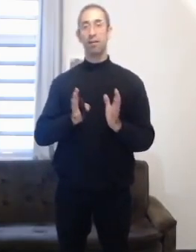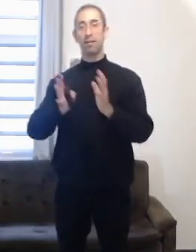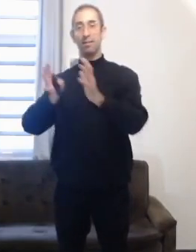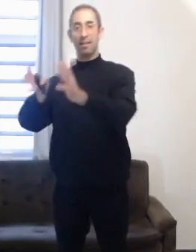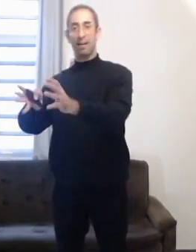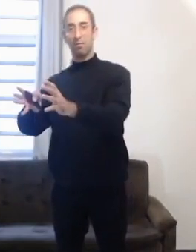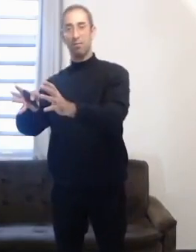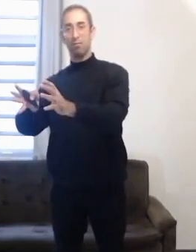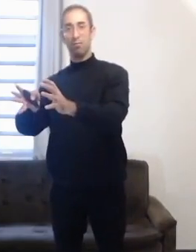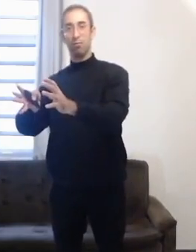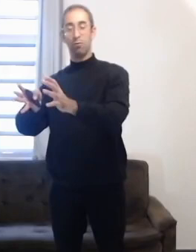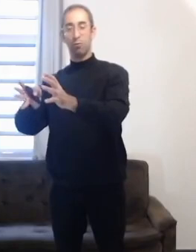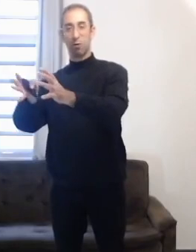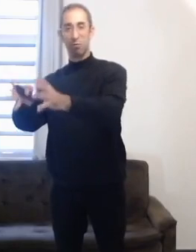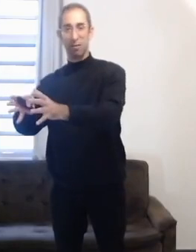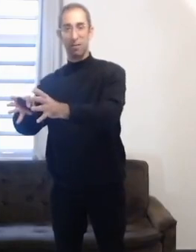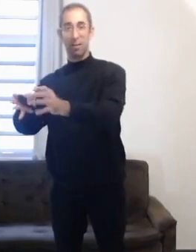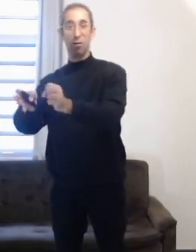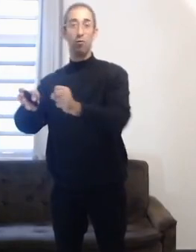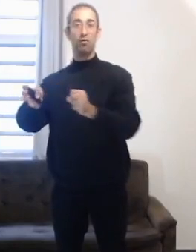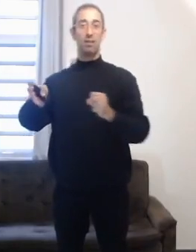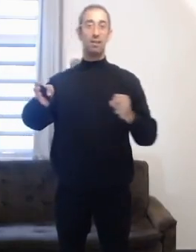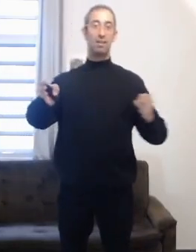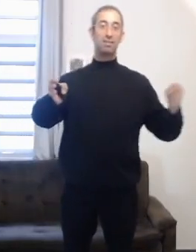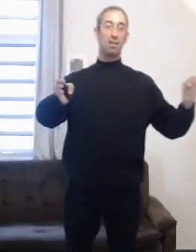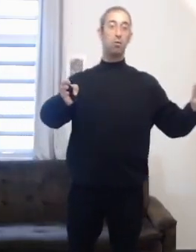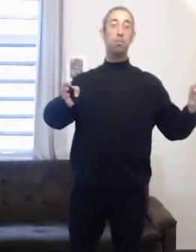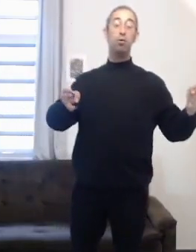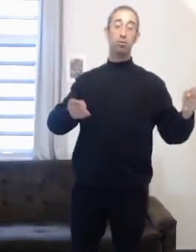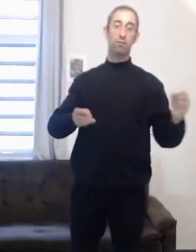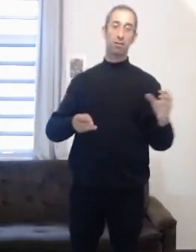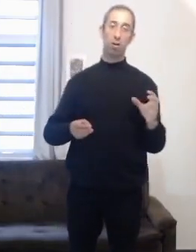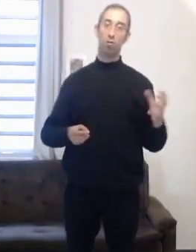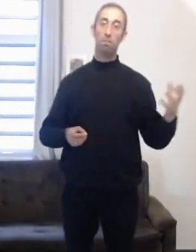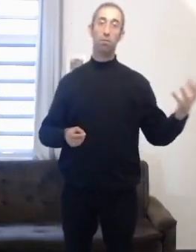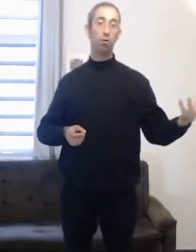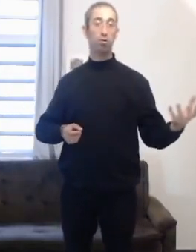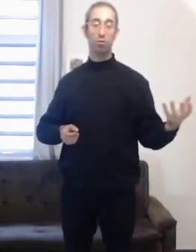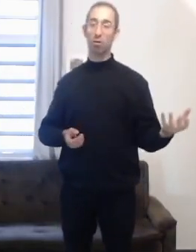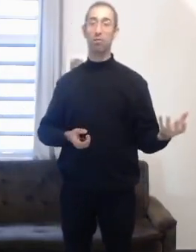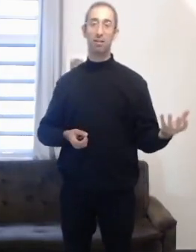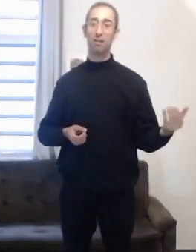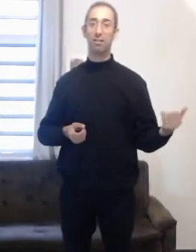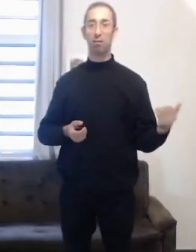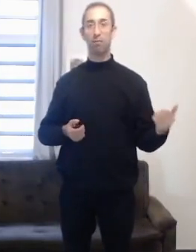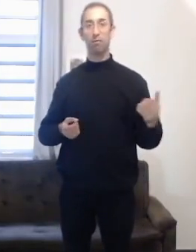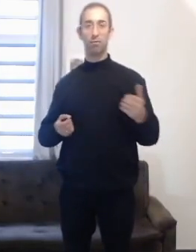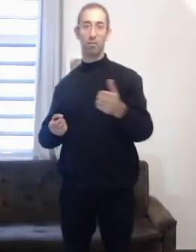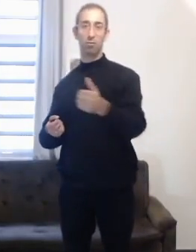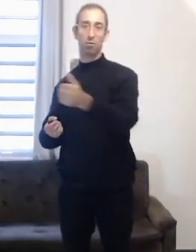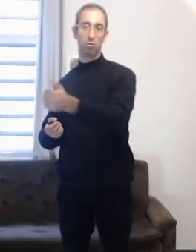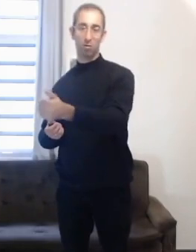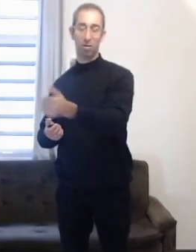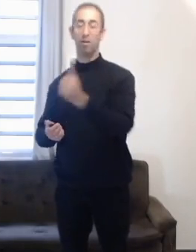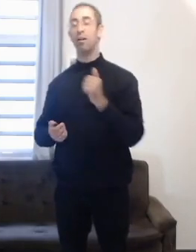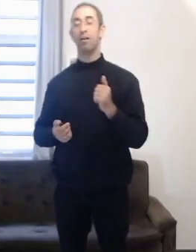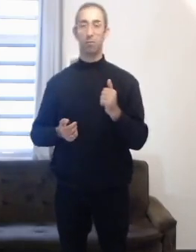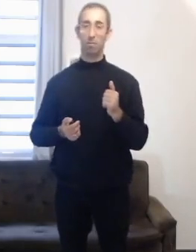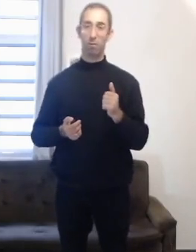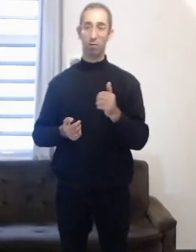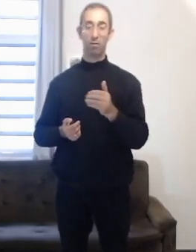Tanto testar que o ser verdadeiro, ou tentar testar o oposto, para falar, olha, o oposto não acontece. Então, provavelmente, o que